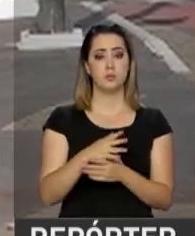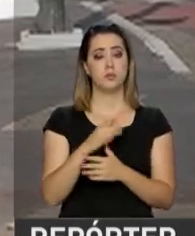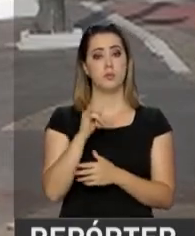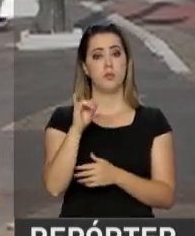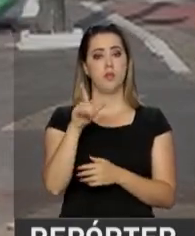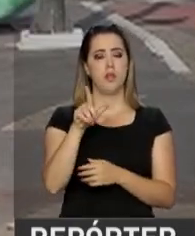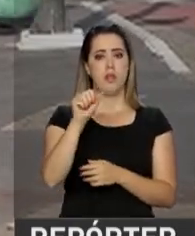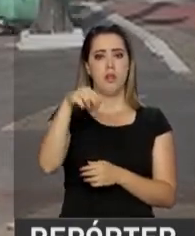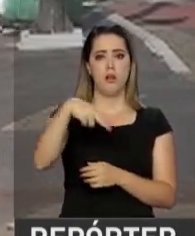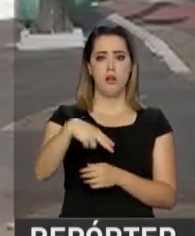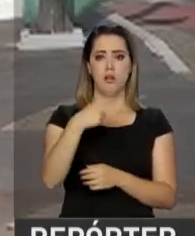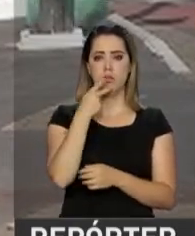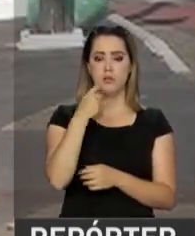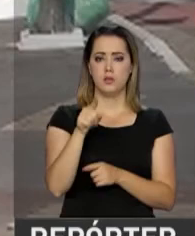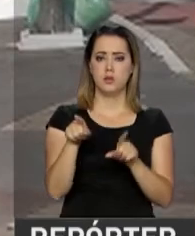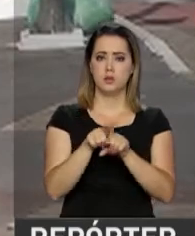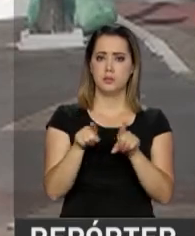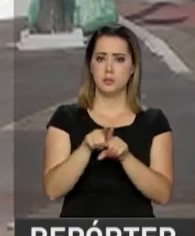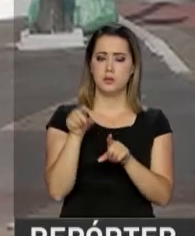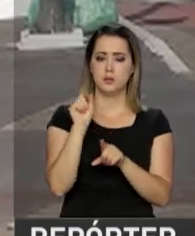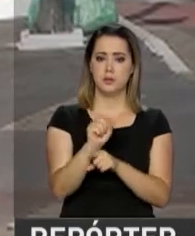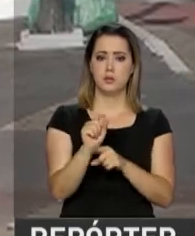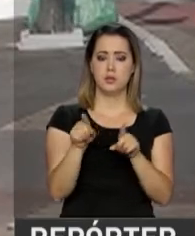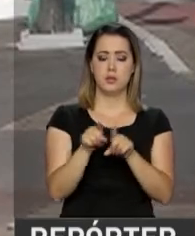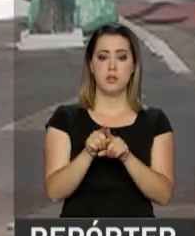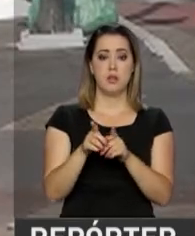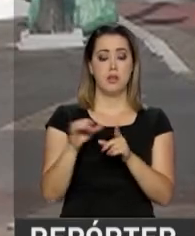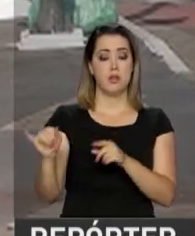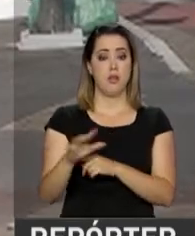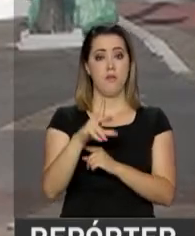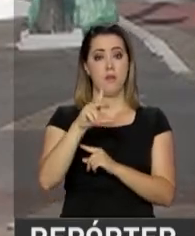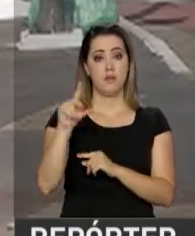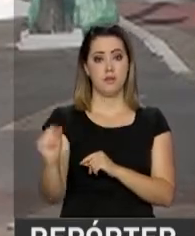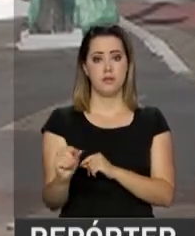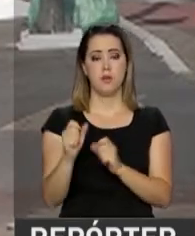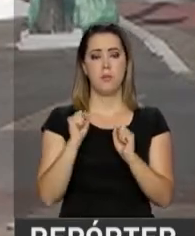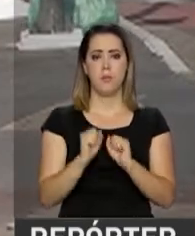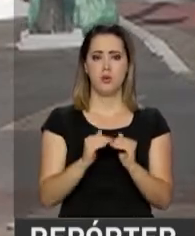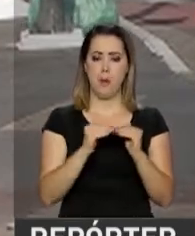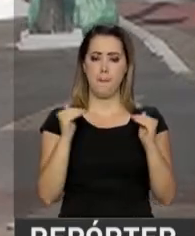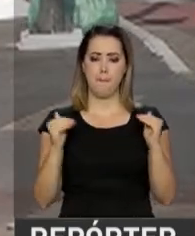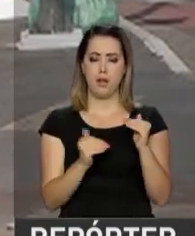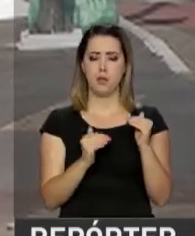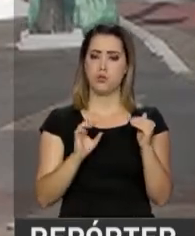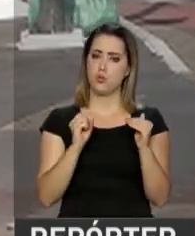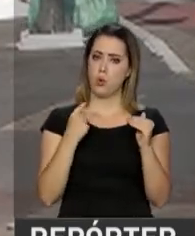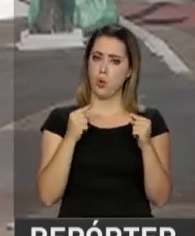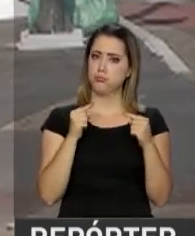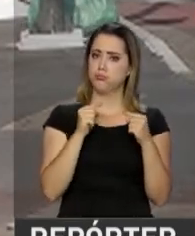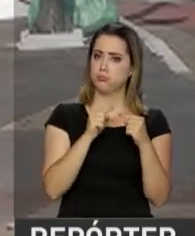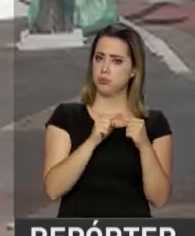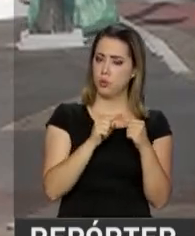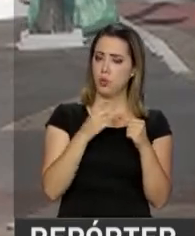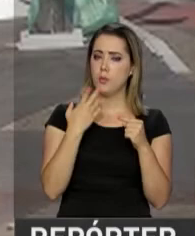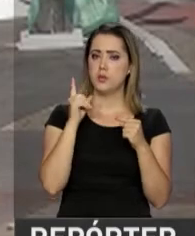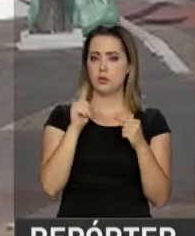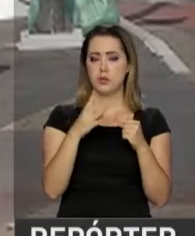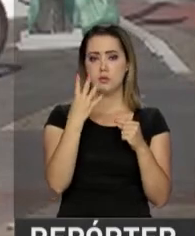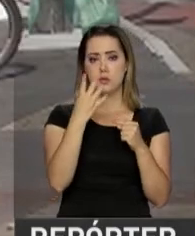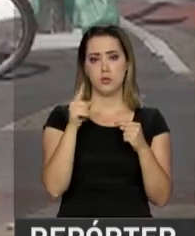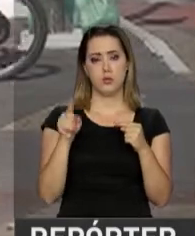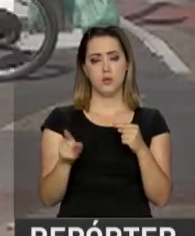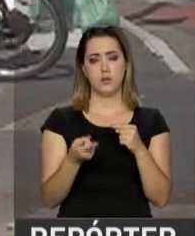logo definir também ressaltou que a inflação está em queda com expectativa de ficar abaixo ou no centro da meta de 4 6 por cento